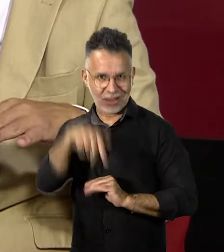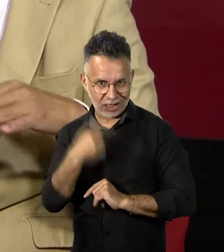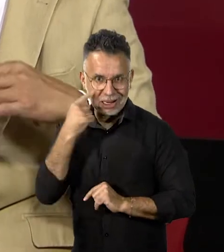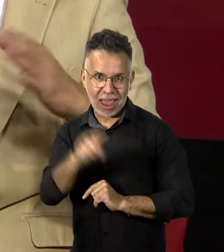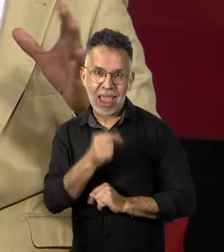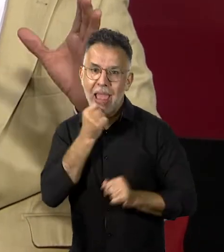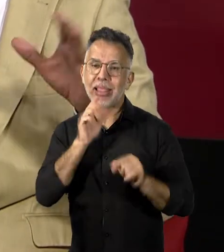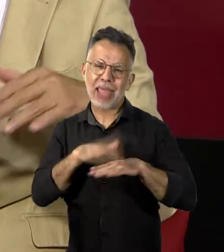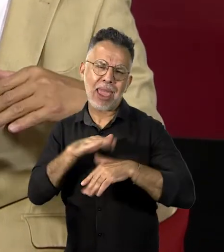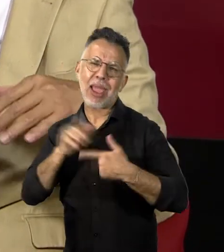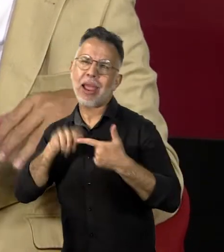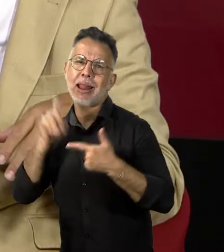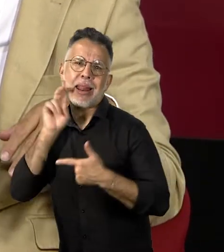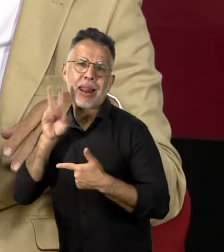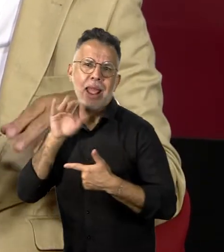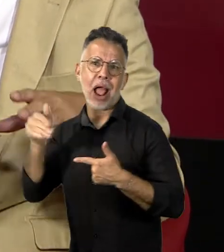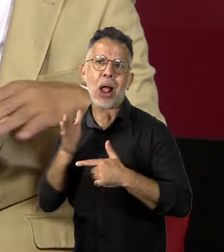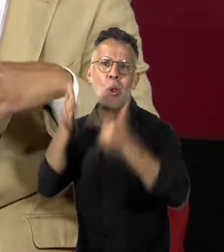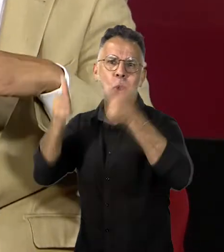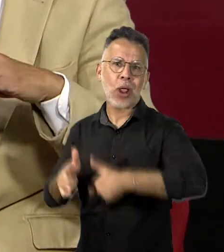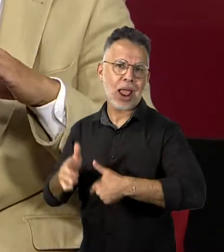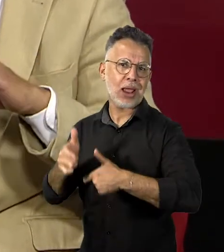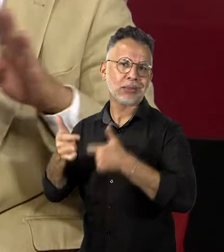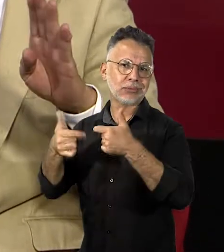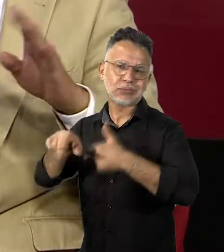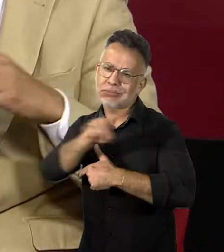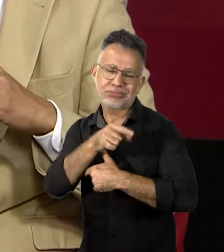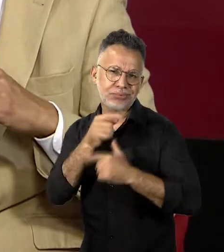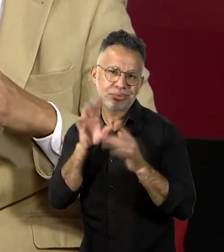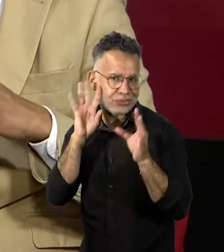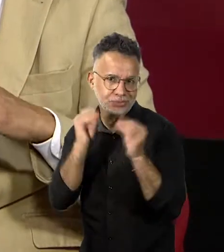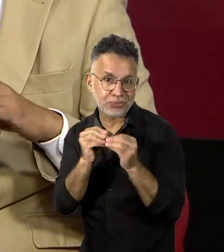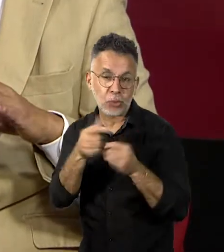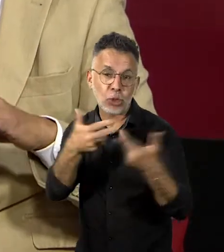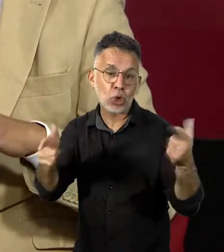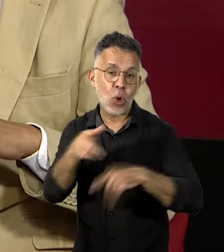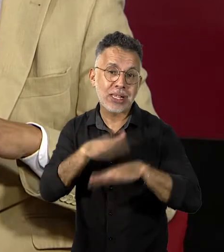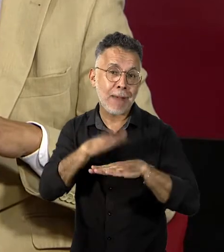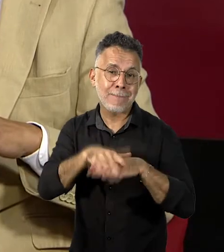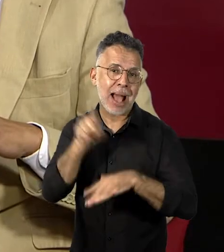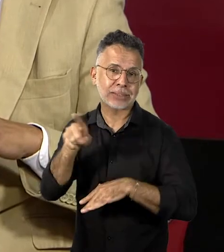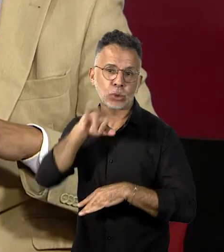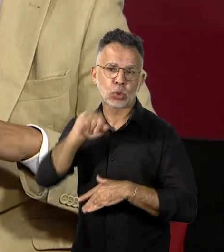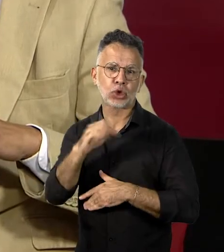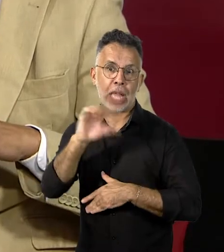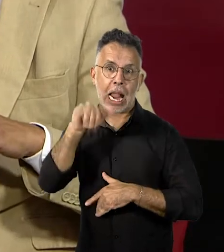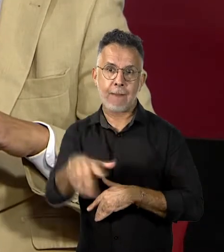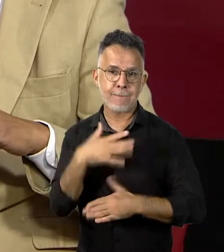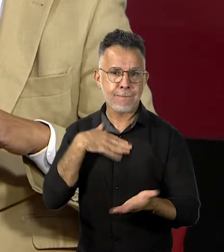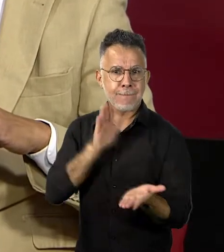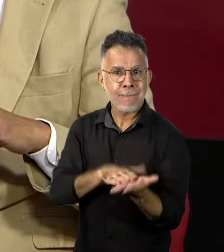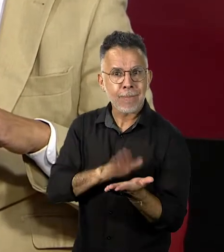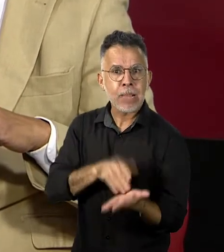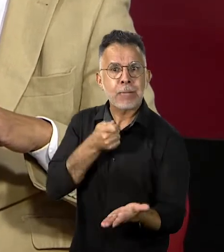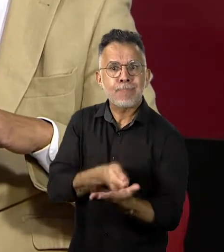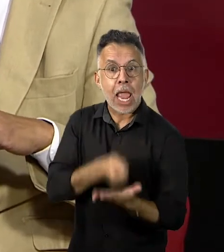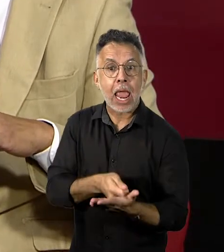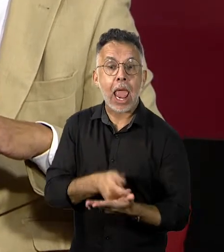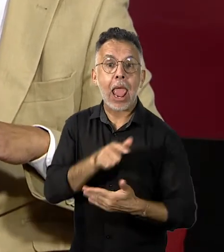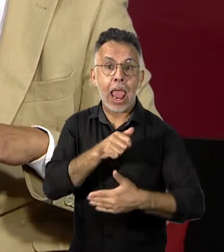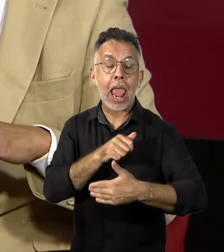bem legal, o Pé de Fava, que ele foi visitar, mas, em resumo, uma das coisas que ele mais pega